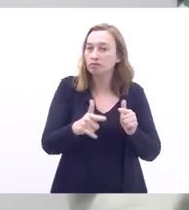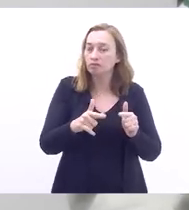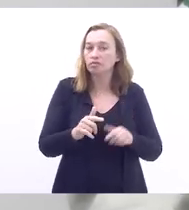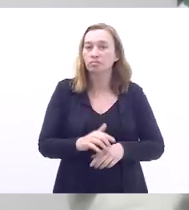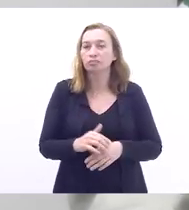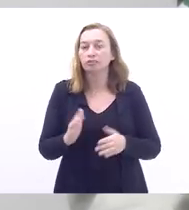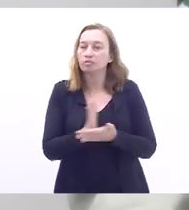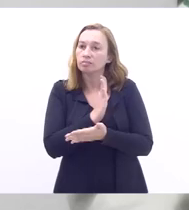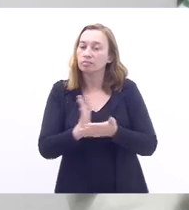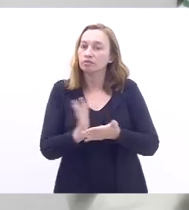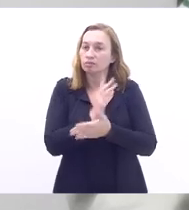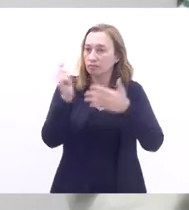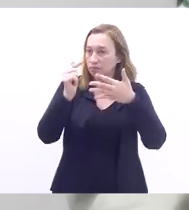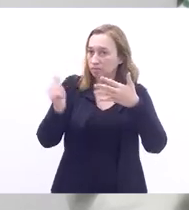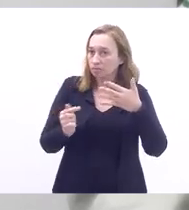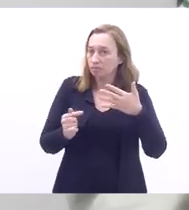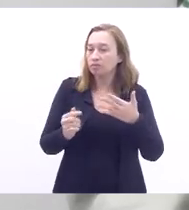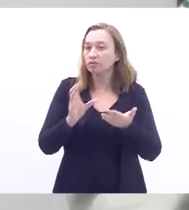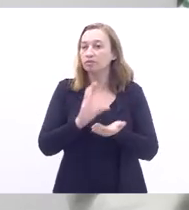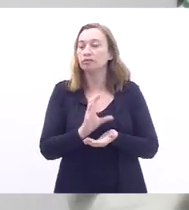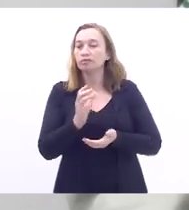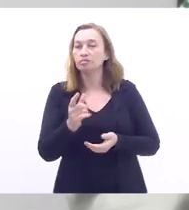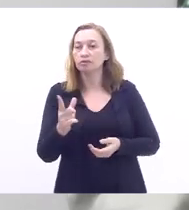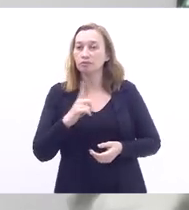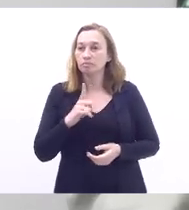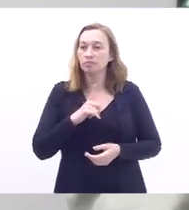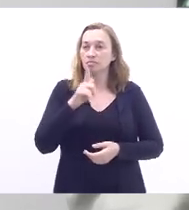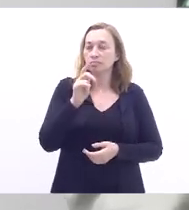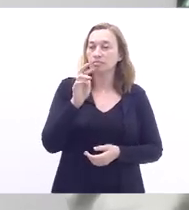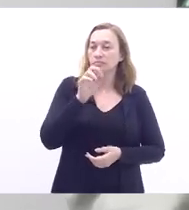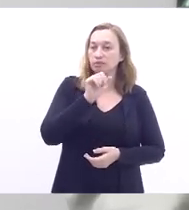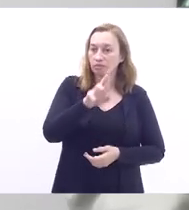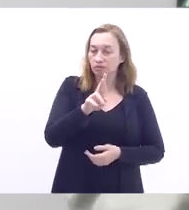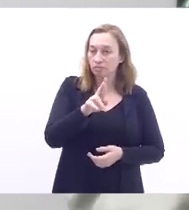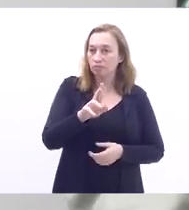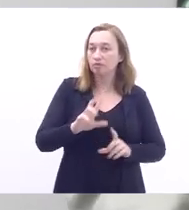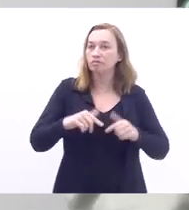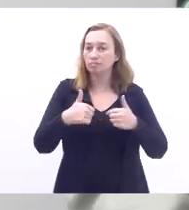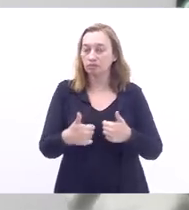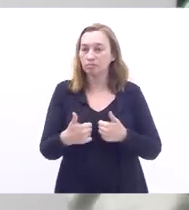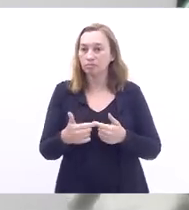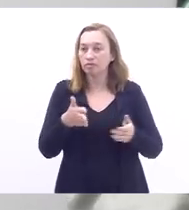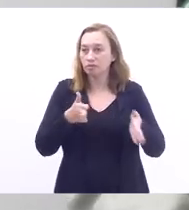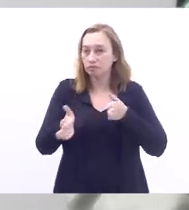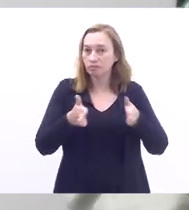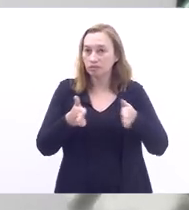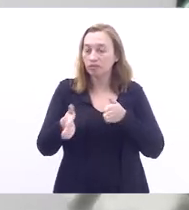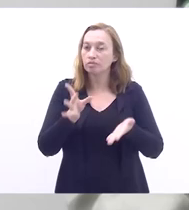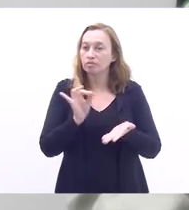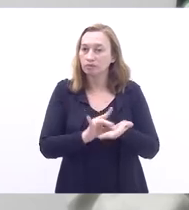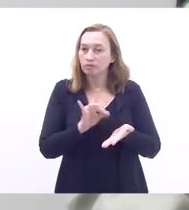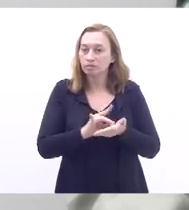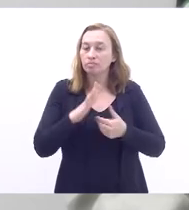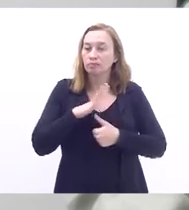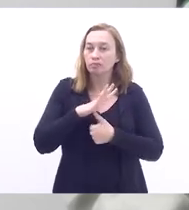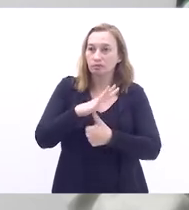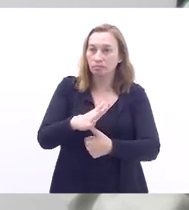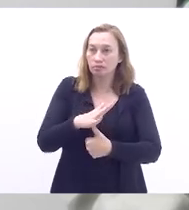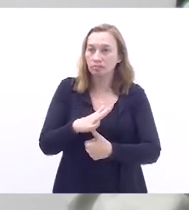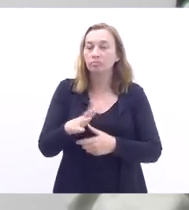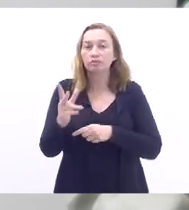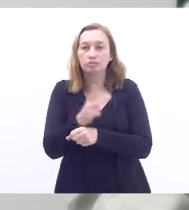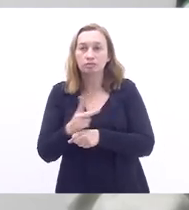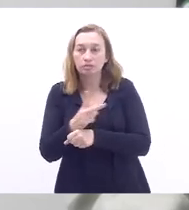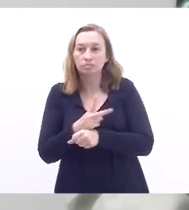específico recurso para poder trazer um gerador e colocar o gerador para funcionar no período em que realmente a Reitoria e